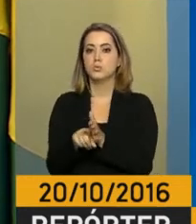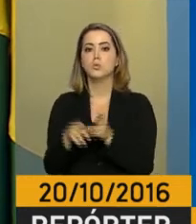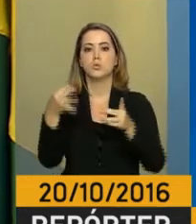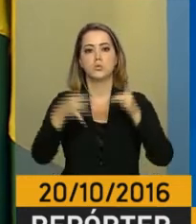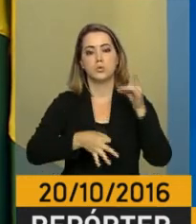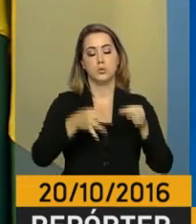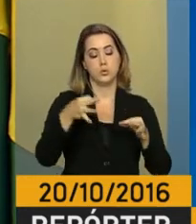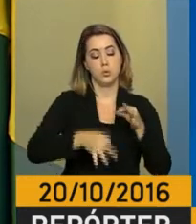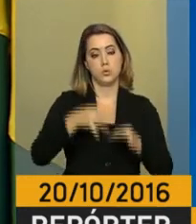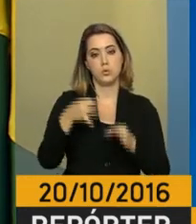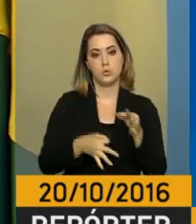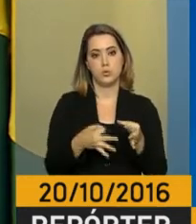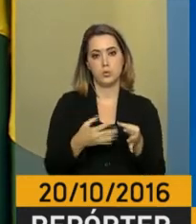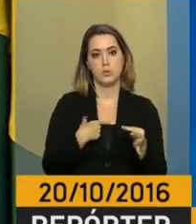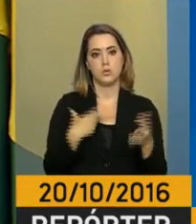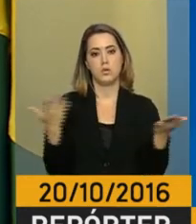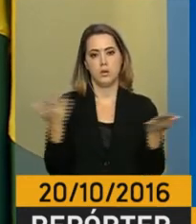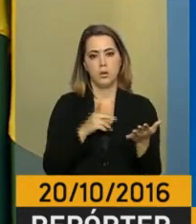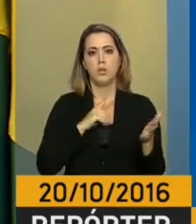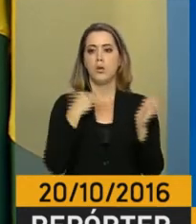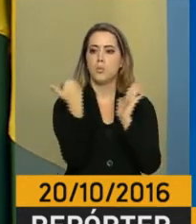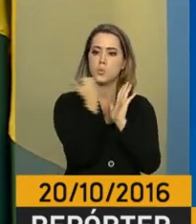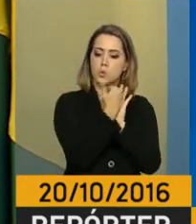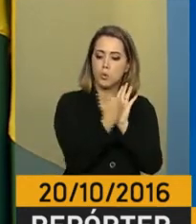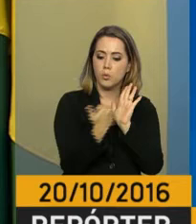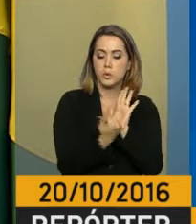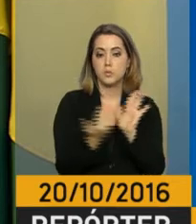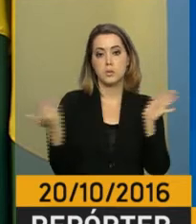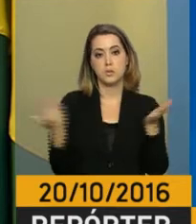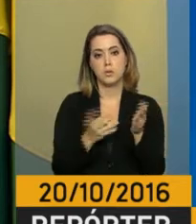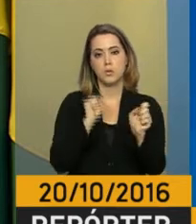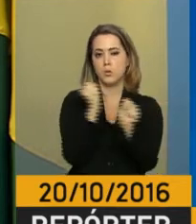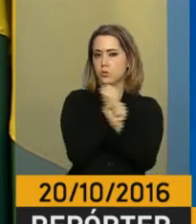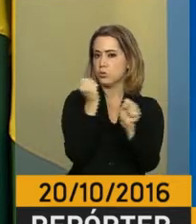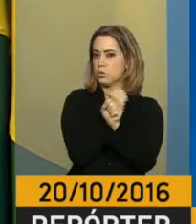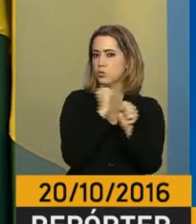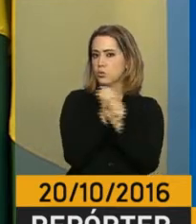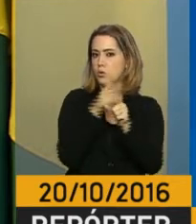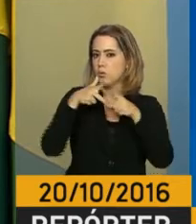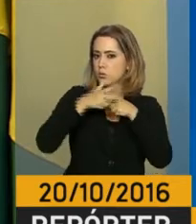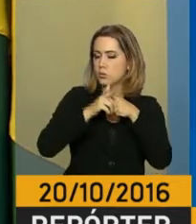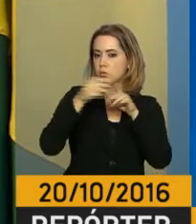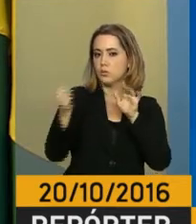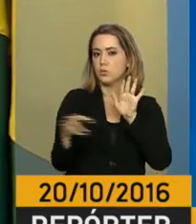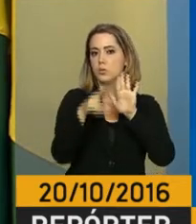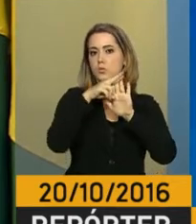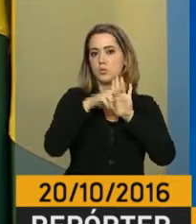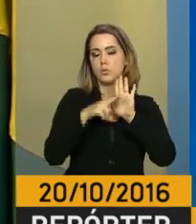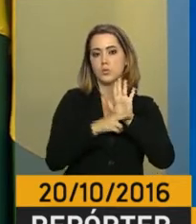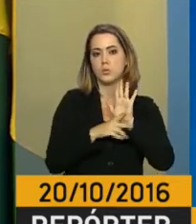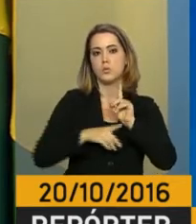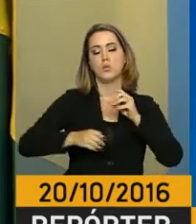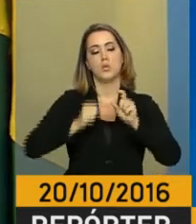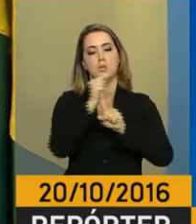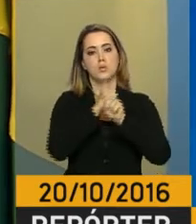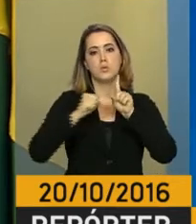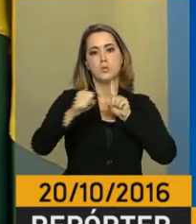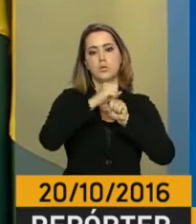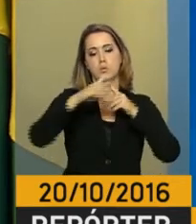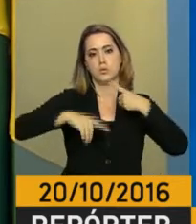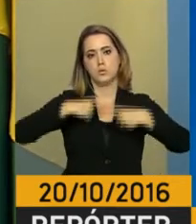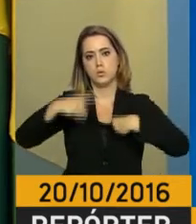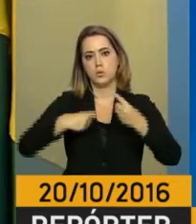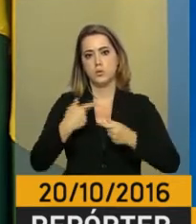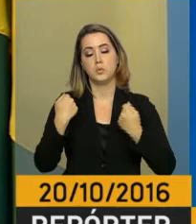Justiça. A agenda de reformas e de modernização econômica, social e política responde a uma urgência